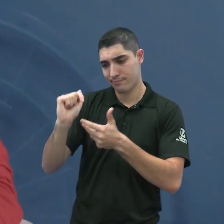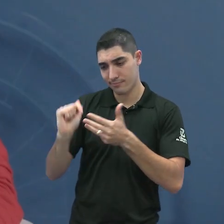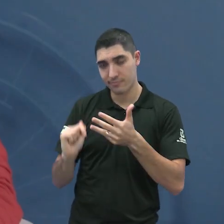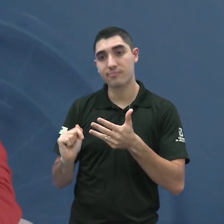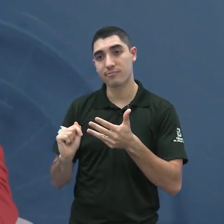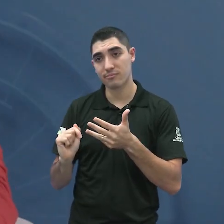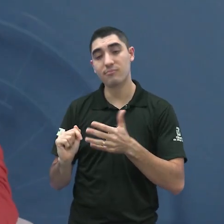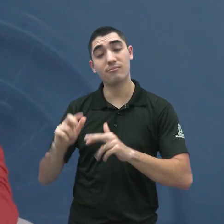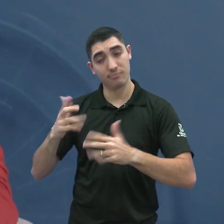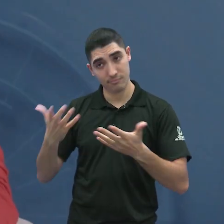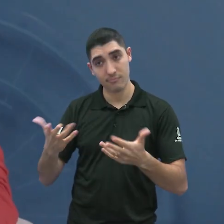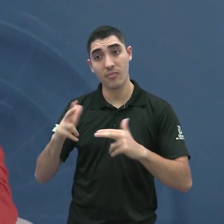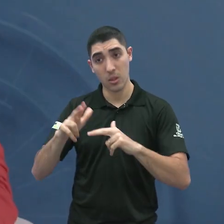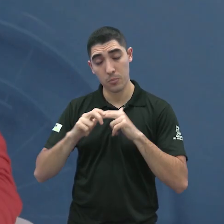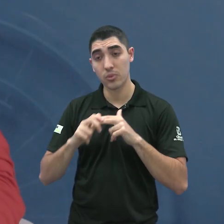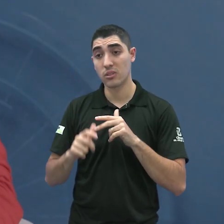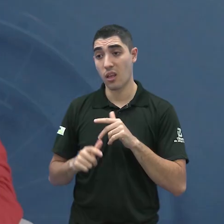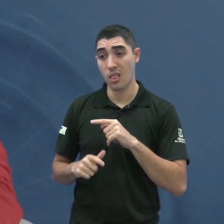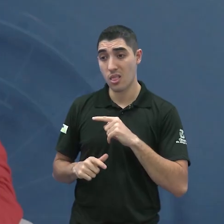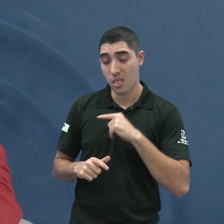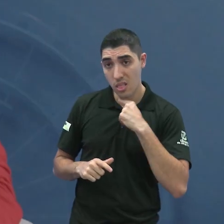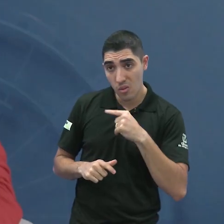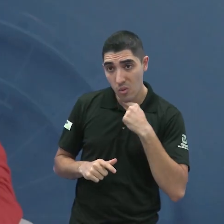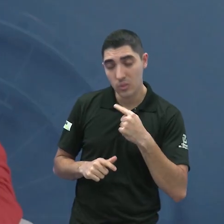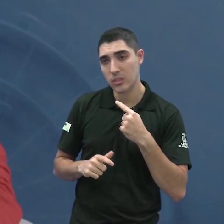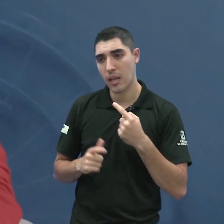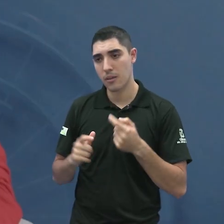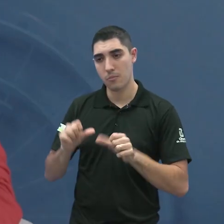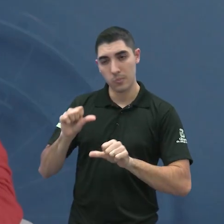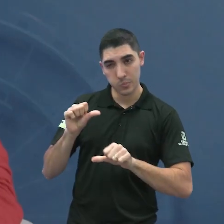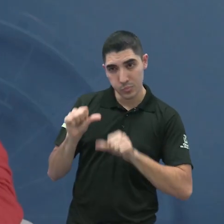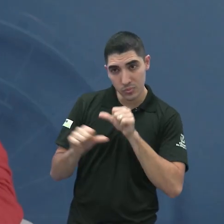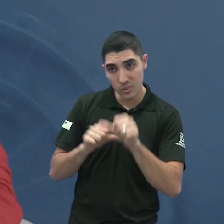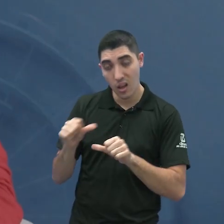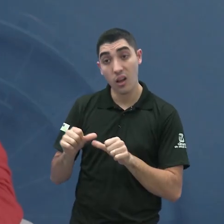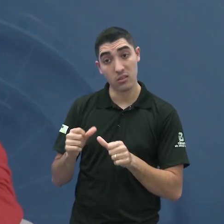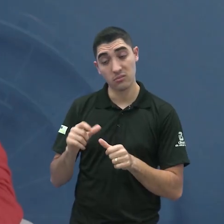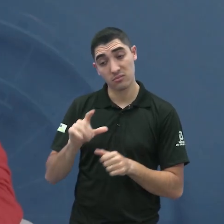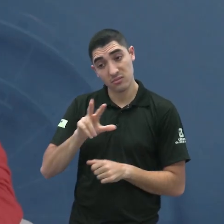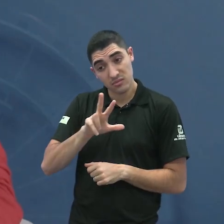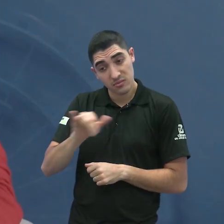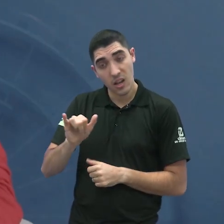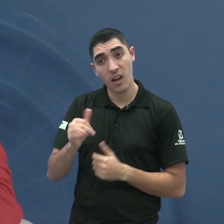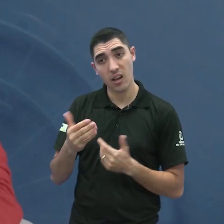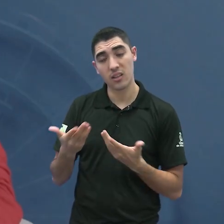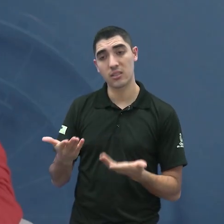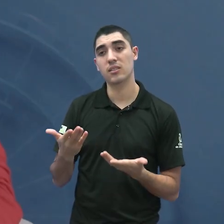sim, né? Se esse movimento não for alterado, a gente vai conseguir